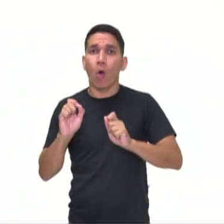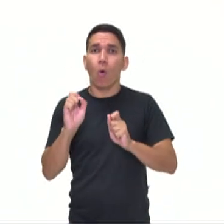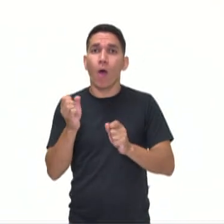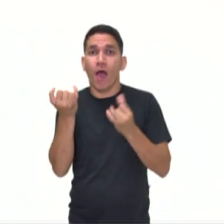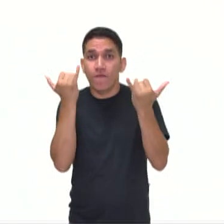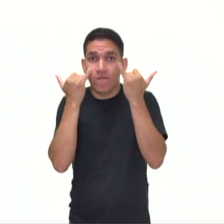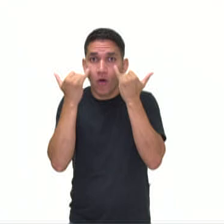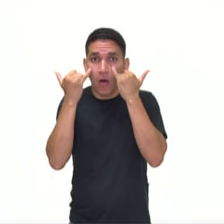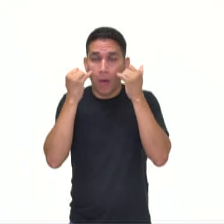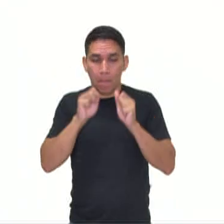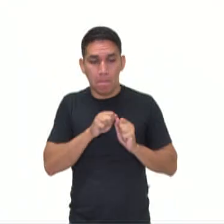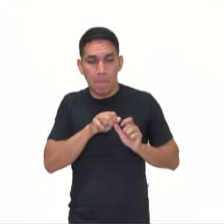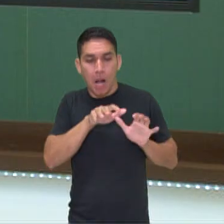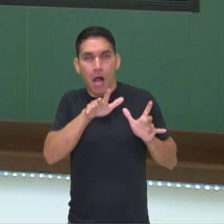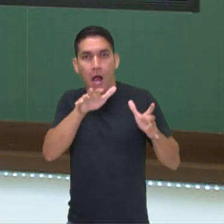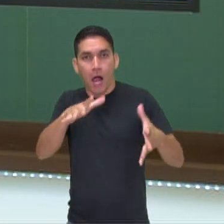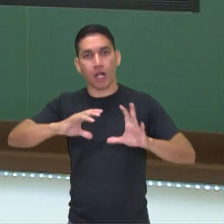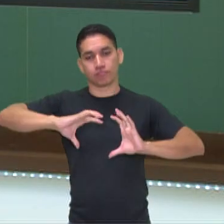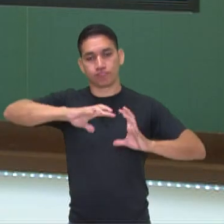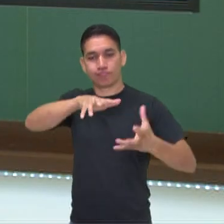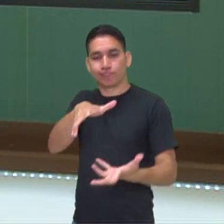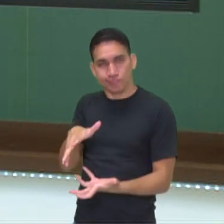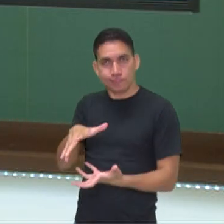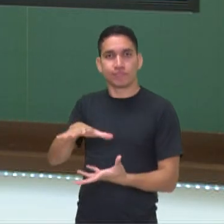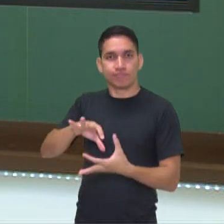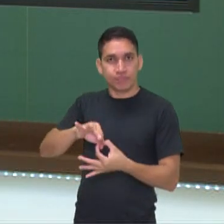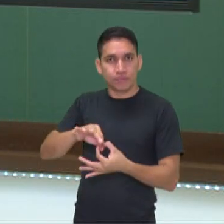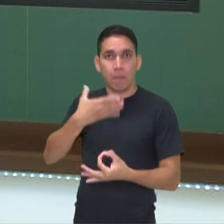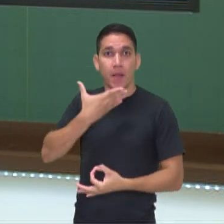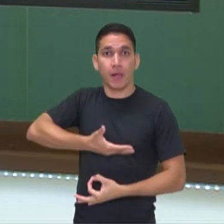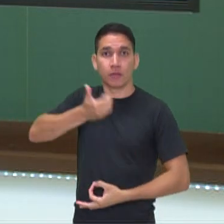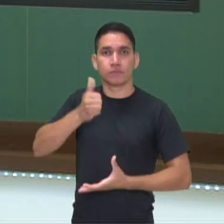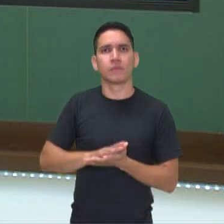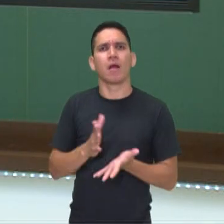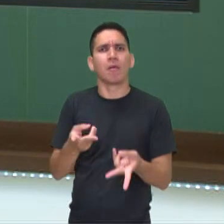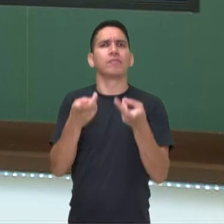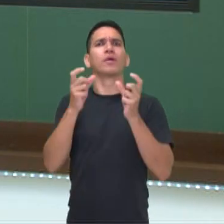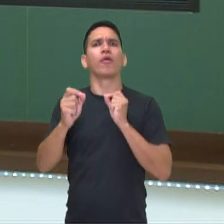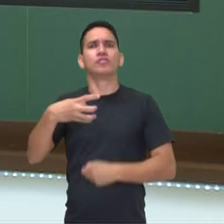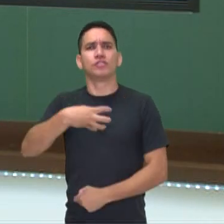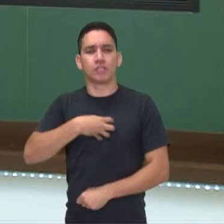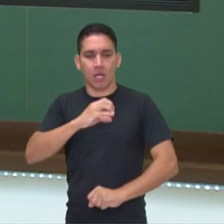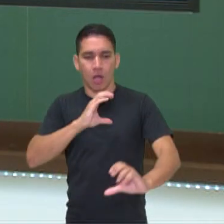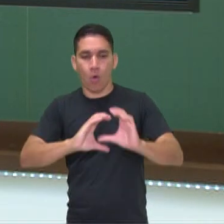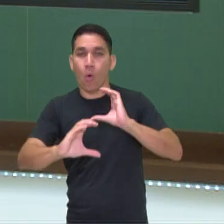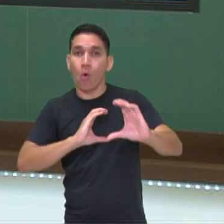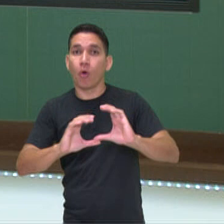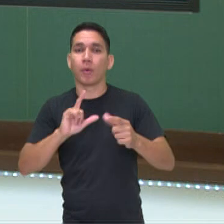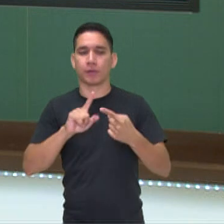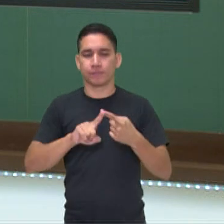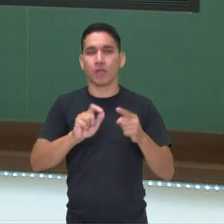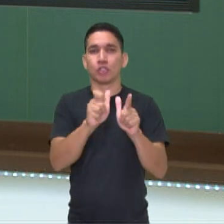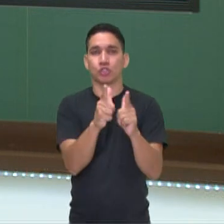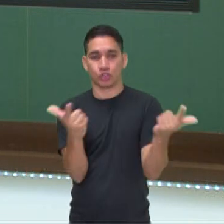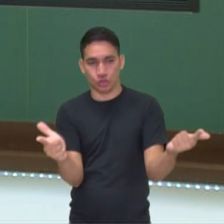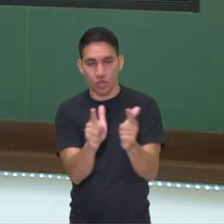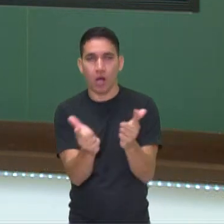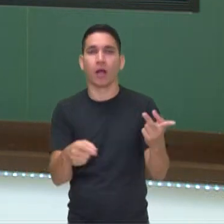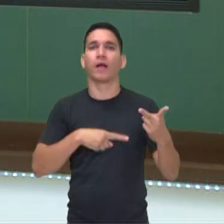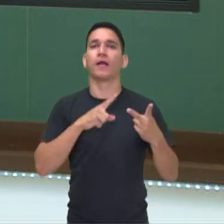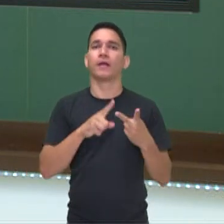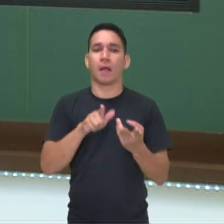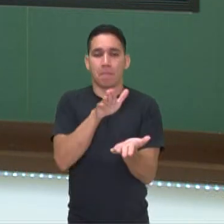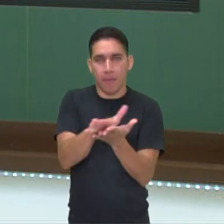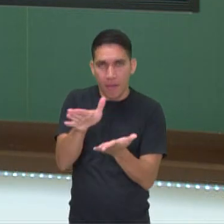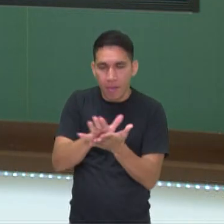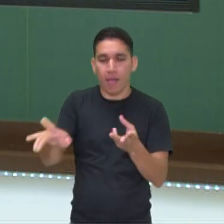circulação efetiva das informações. Então a gente vai perceber que os meios de comunicação, jornais, mídias impressas,